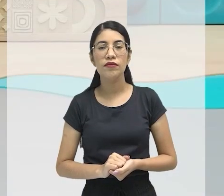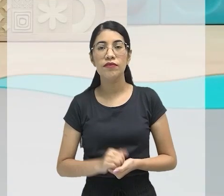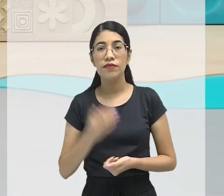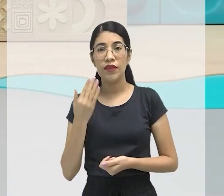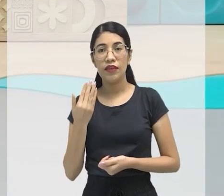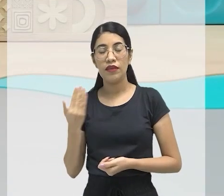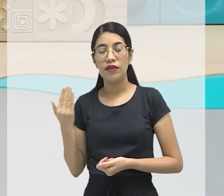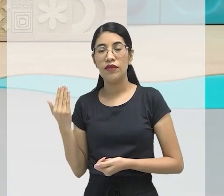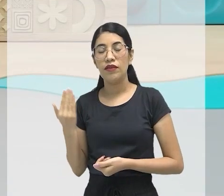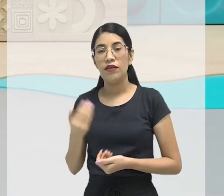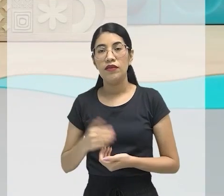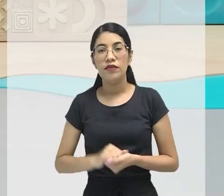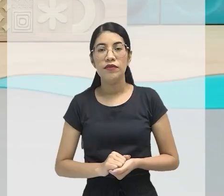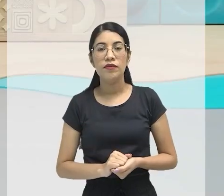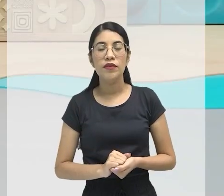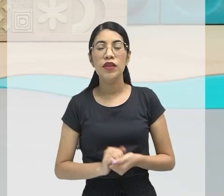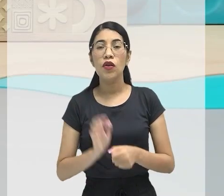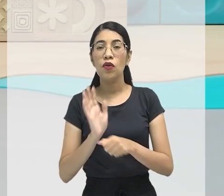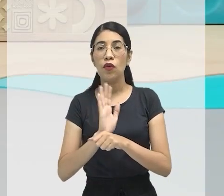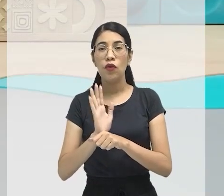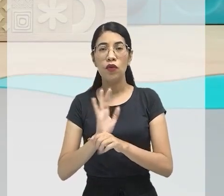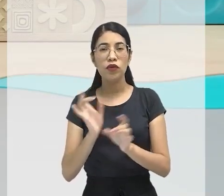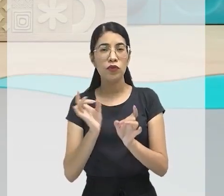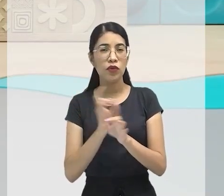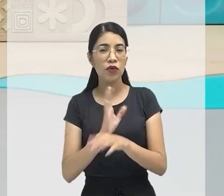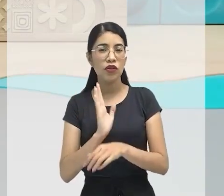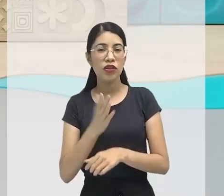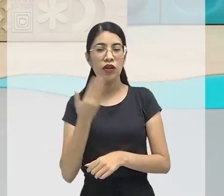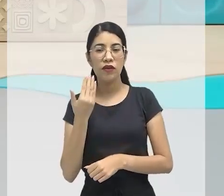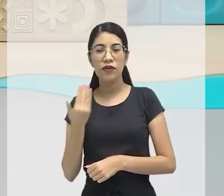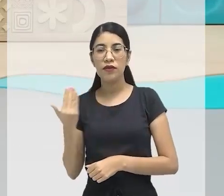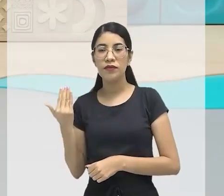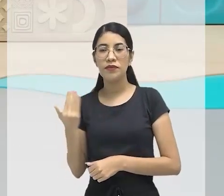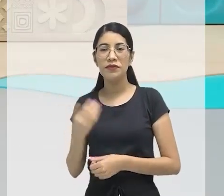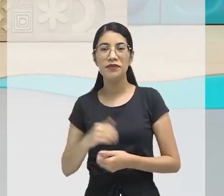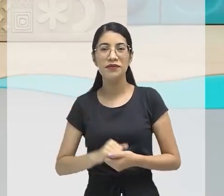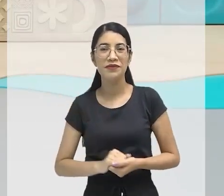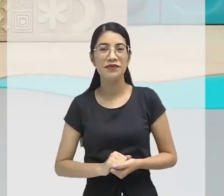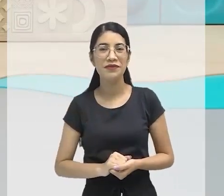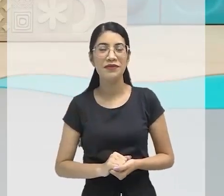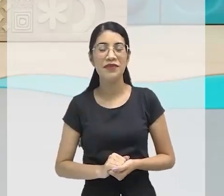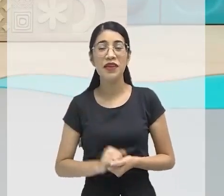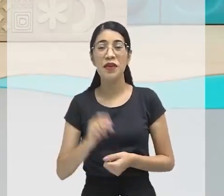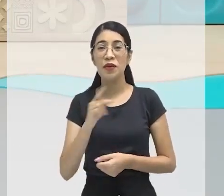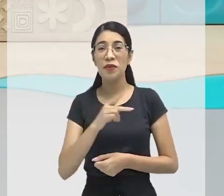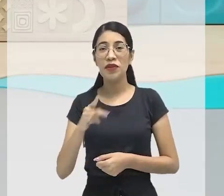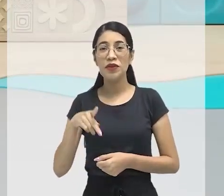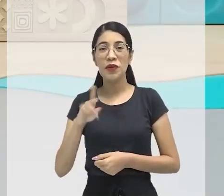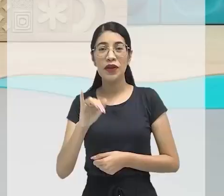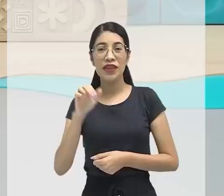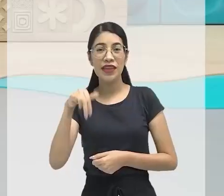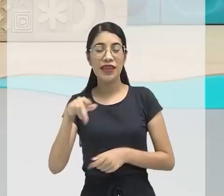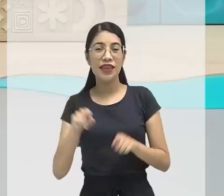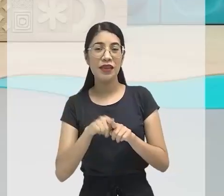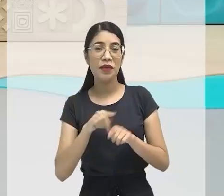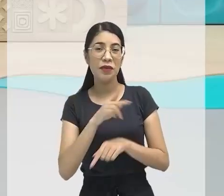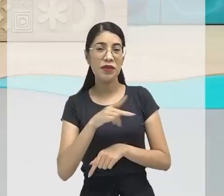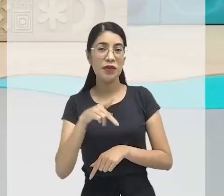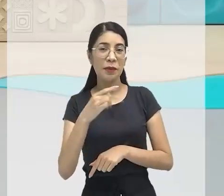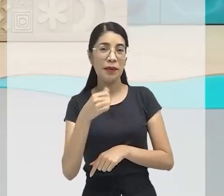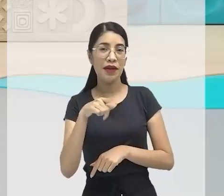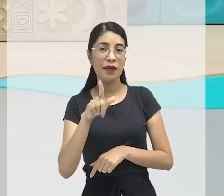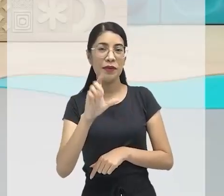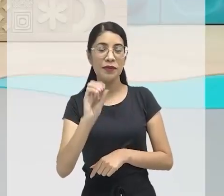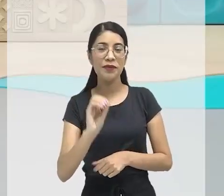Isso aí, ó, né? Já estou aqui preparado, ele vai, ó, play, olha aí, ó. O professor Kim e o professor Paulo, olha aí,